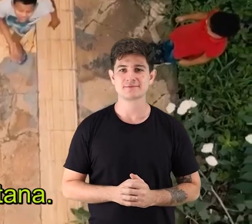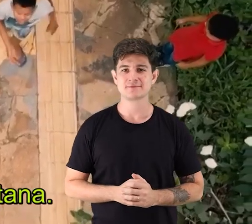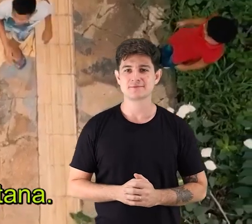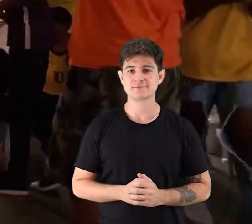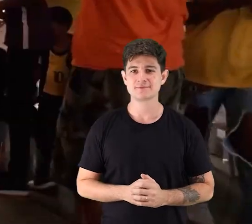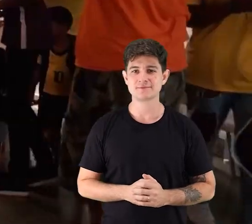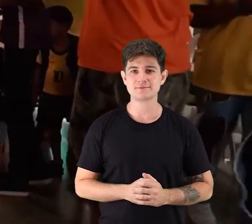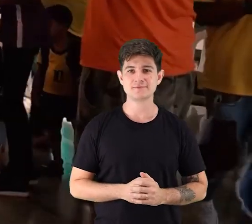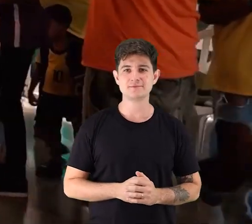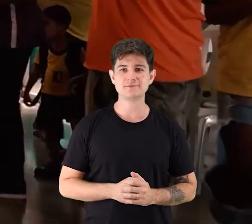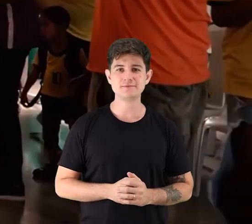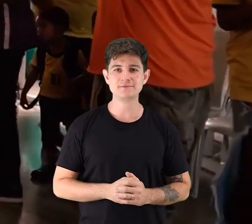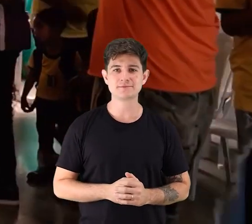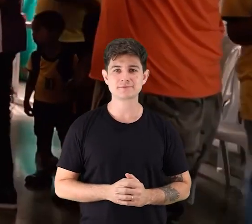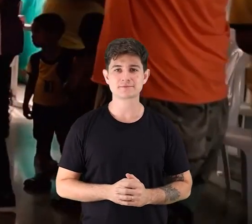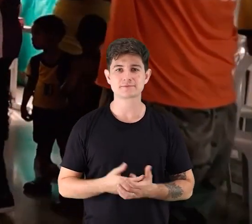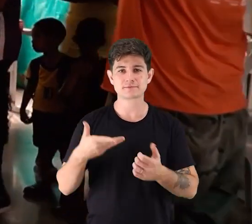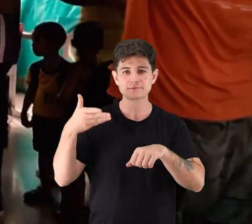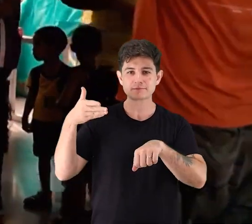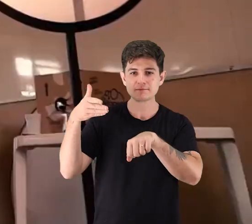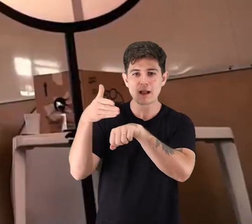Ada Santana.